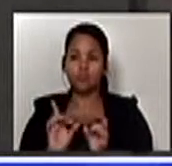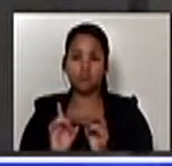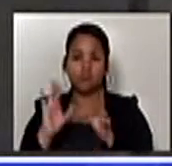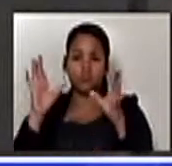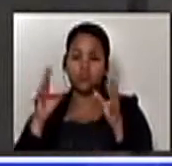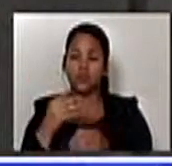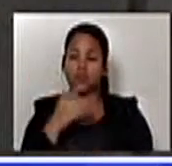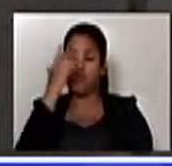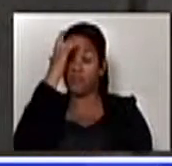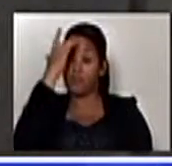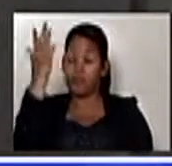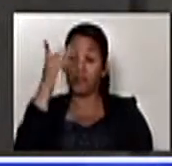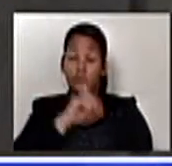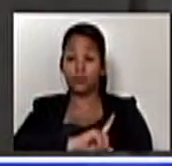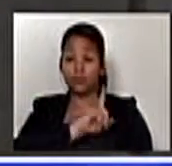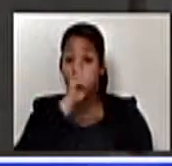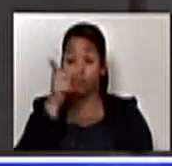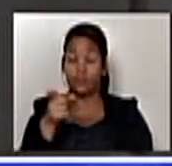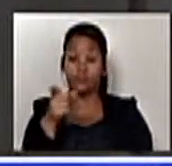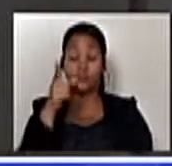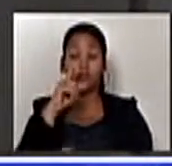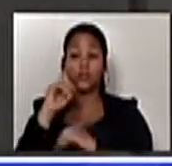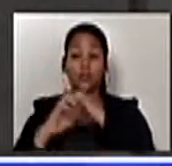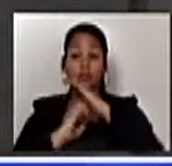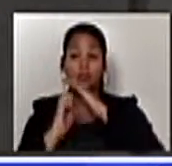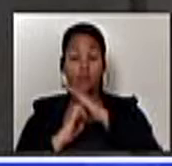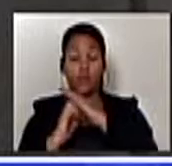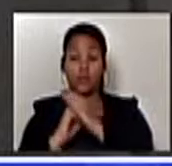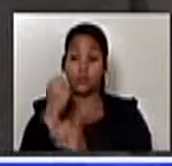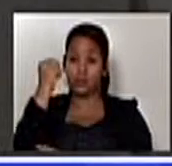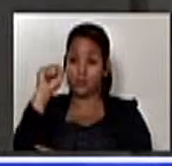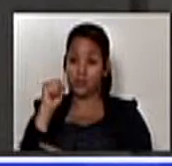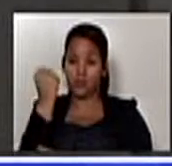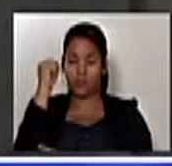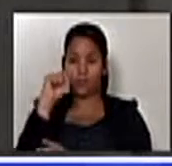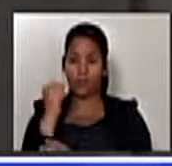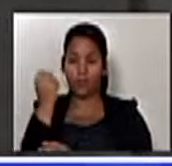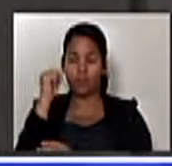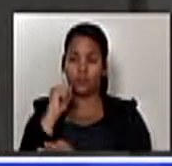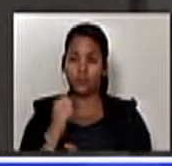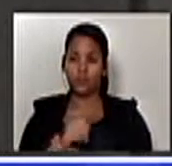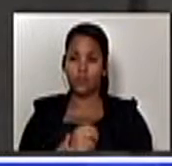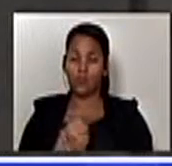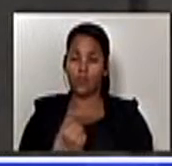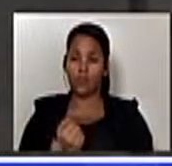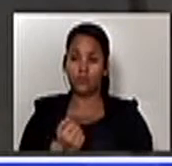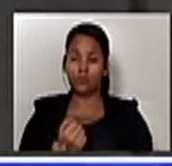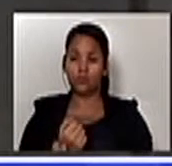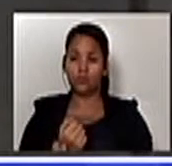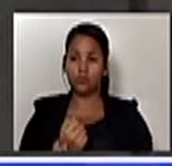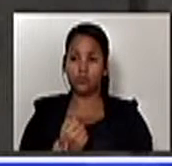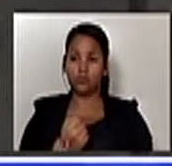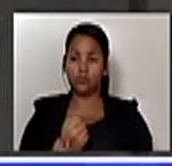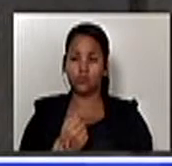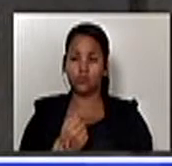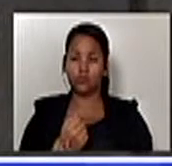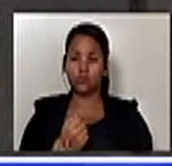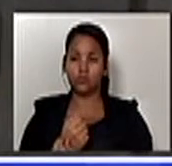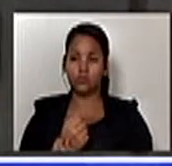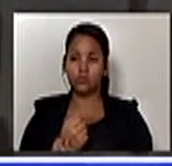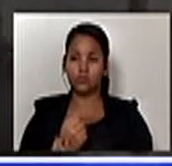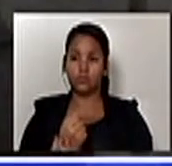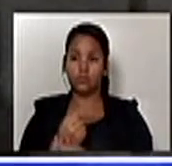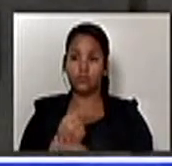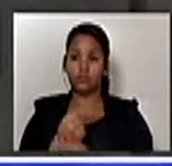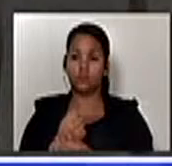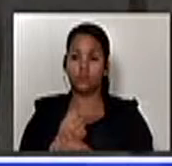de Sergipe, como vendeu-se primeiro ela conseguiu um ágio de praticamente 100% do valor